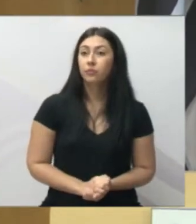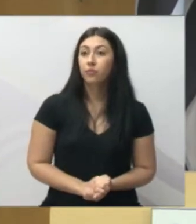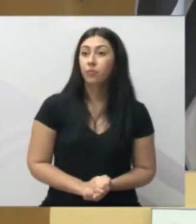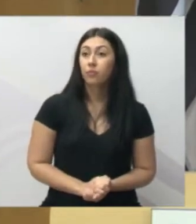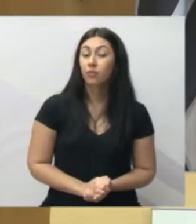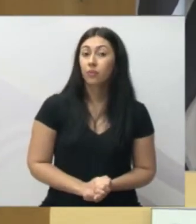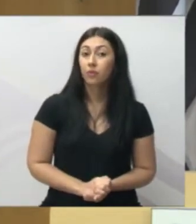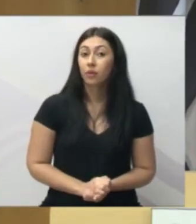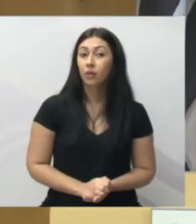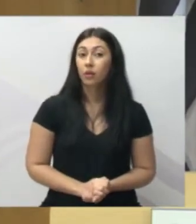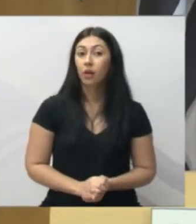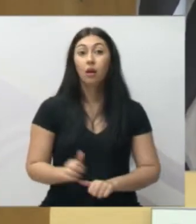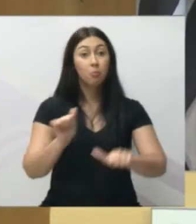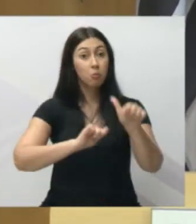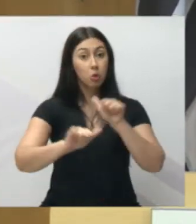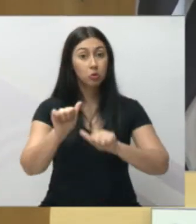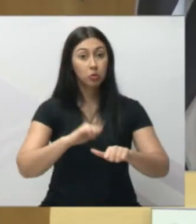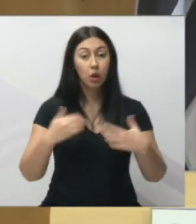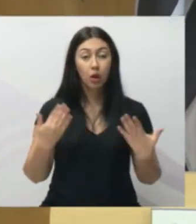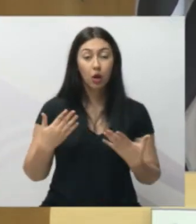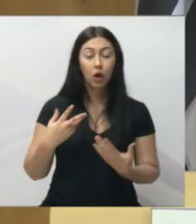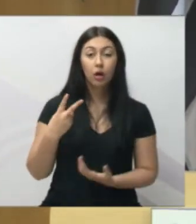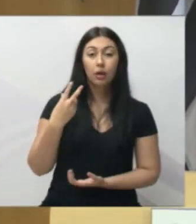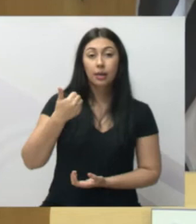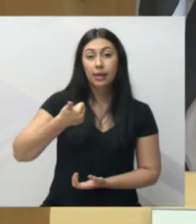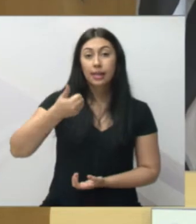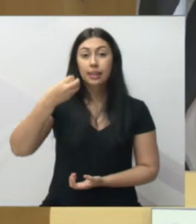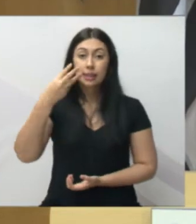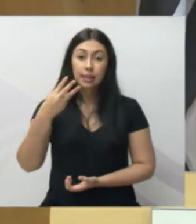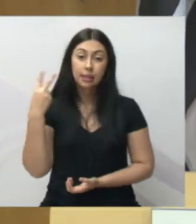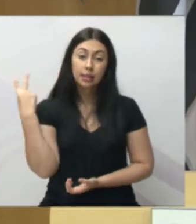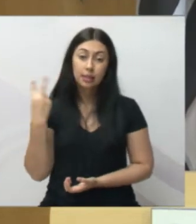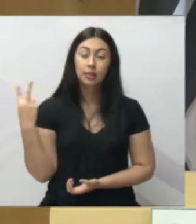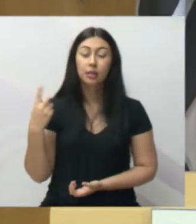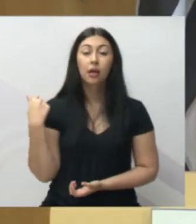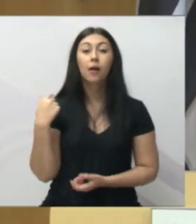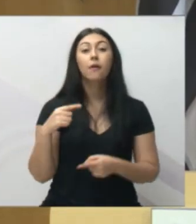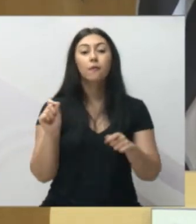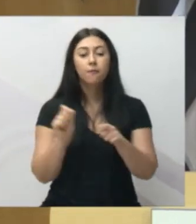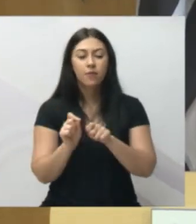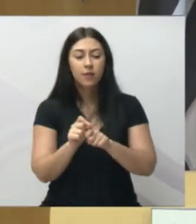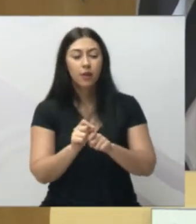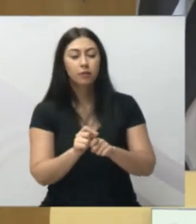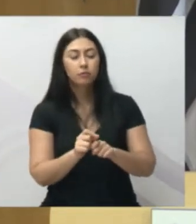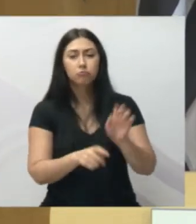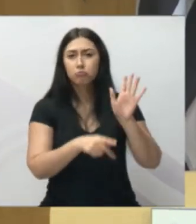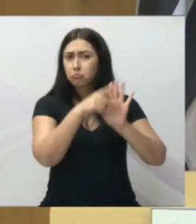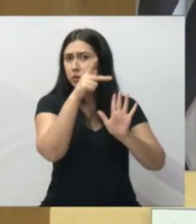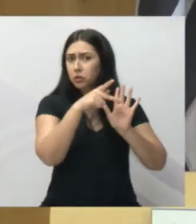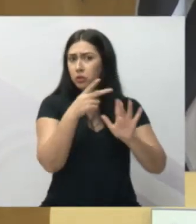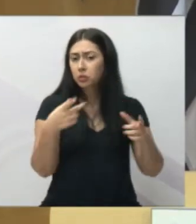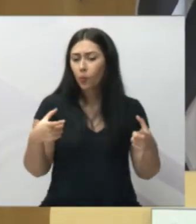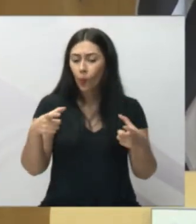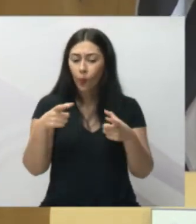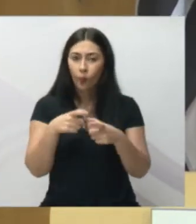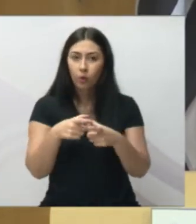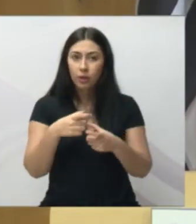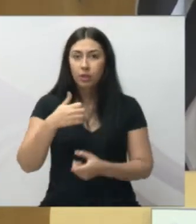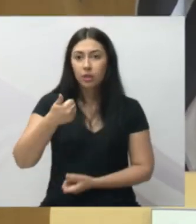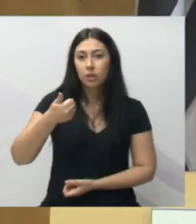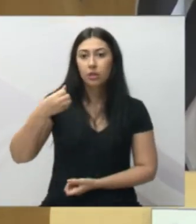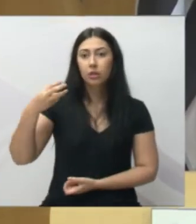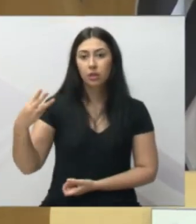os 13, fizeram um projeto para diminuir para 13 vereadores.